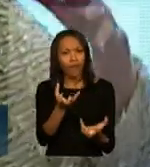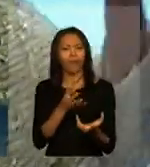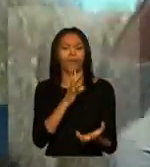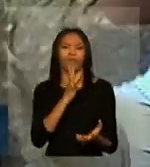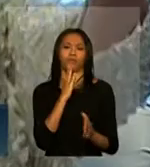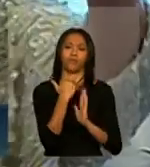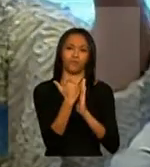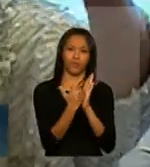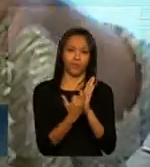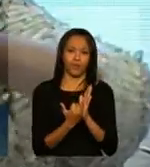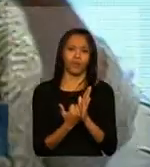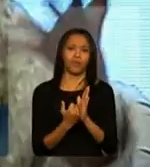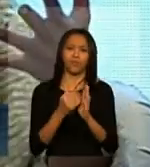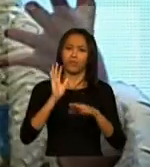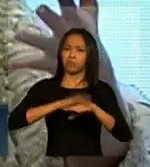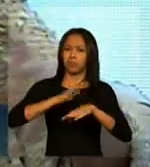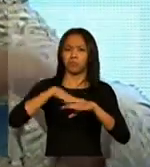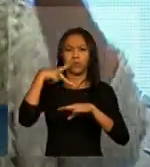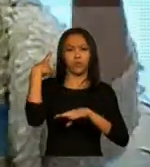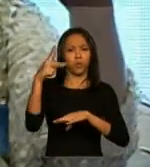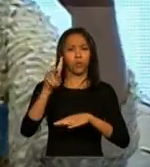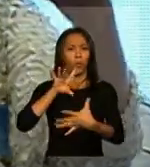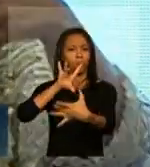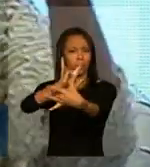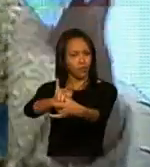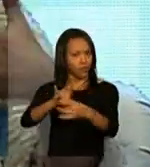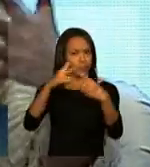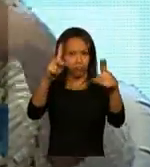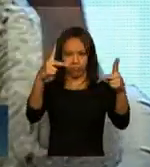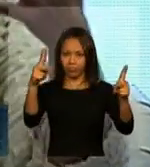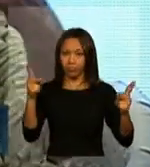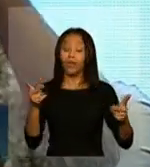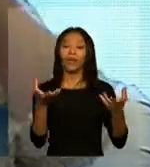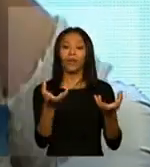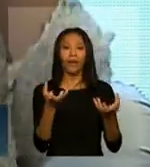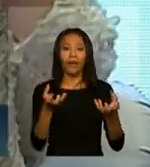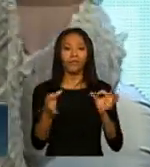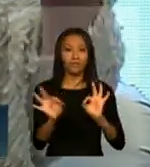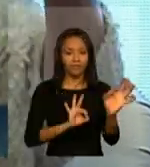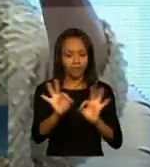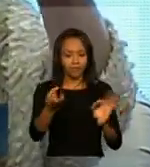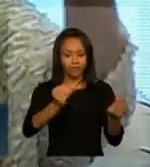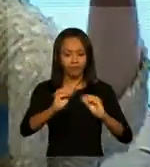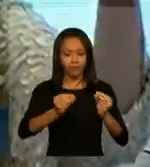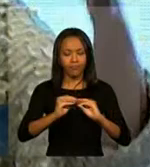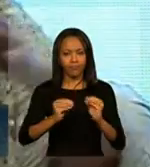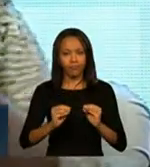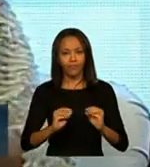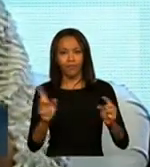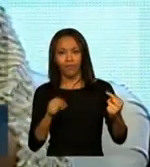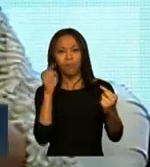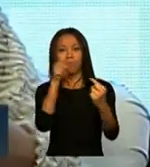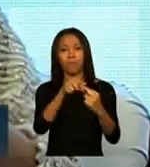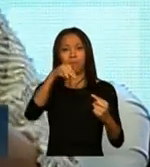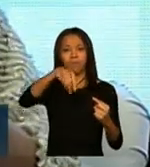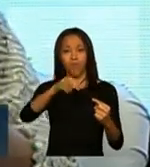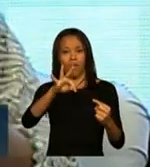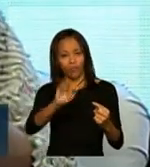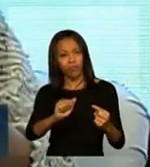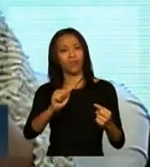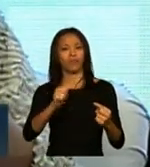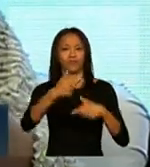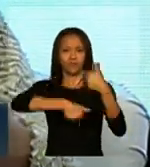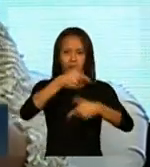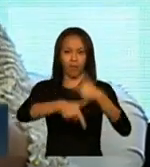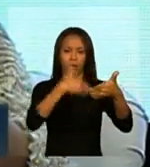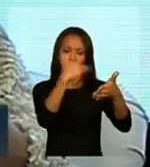modo, né, com as suas próprias políticas, também estabelecer metas e se transformar. E, felizmente, a gente vem vendo essas transformações